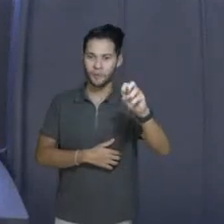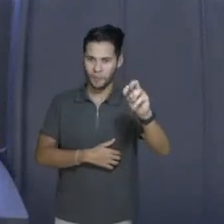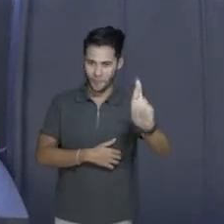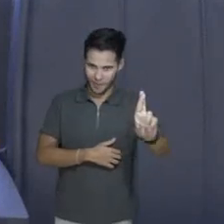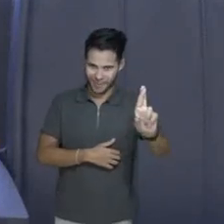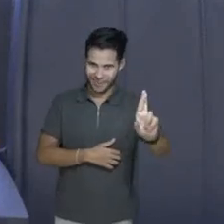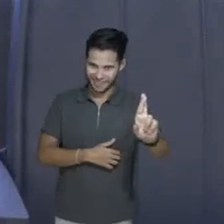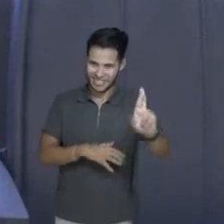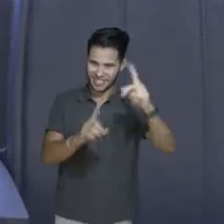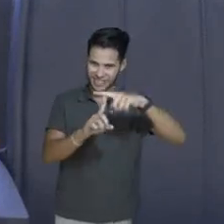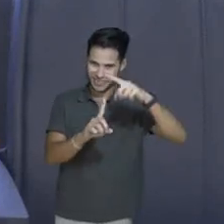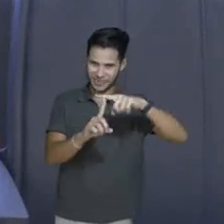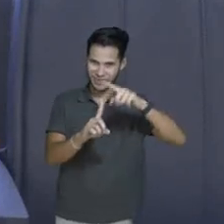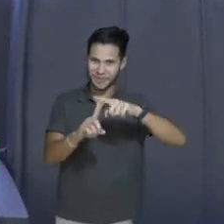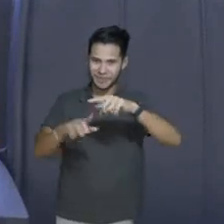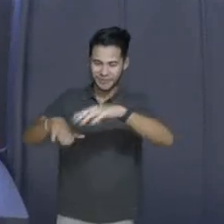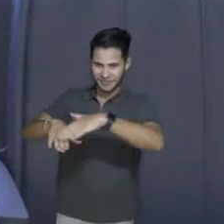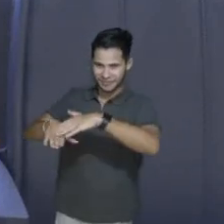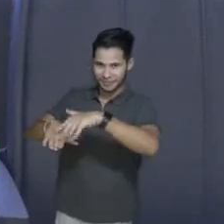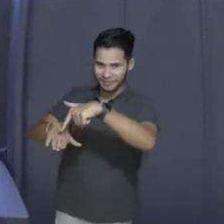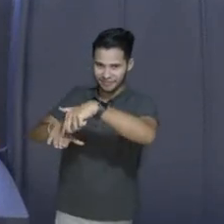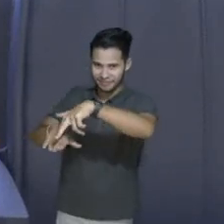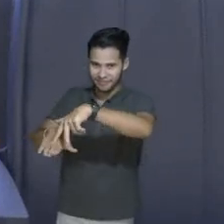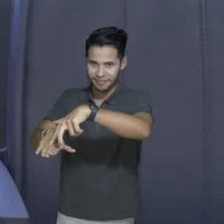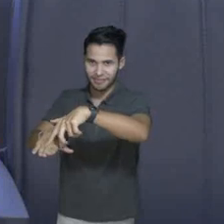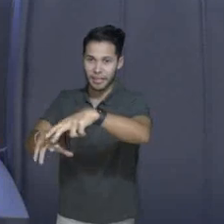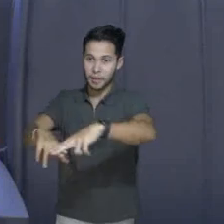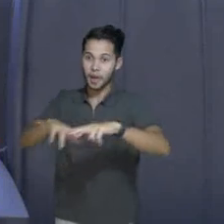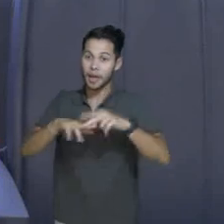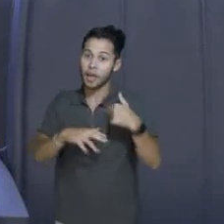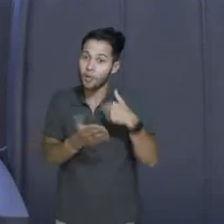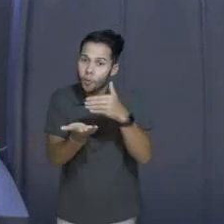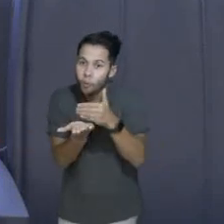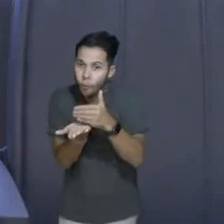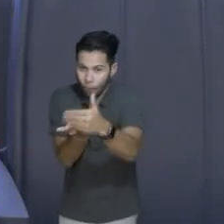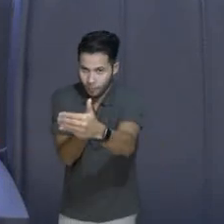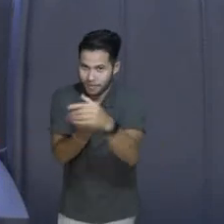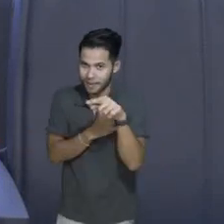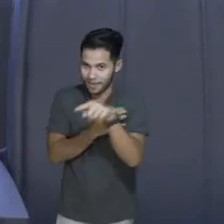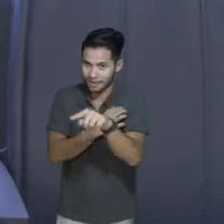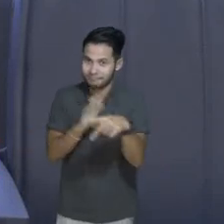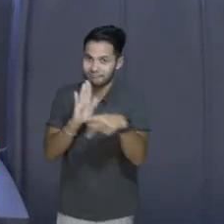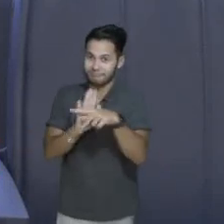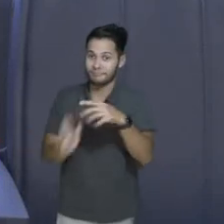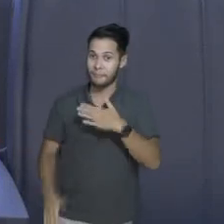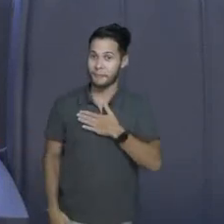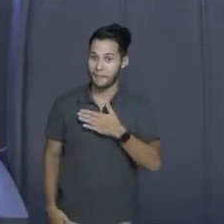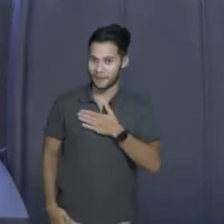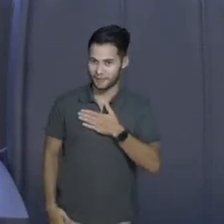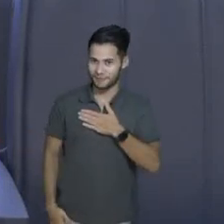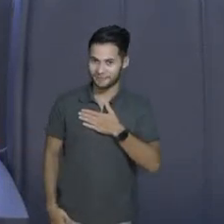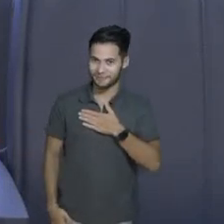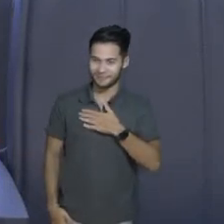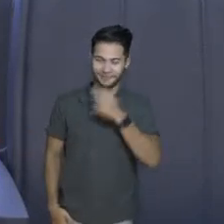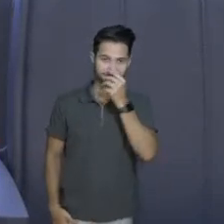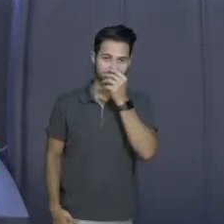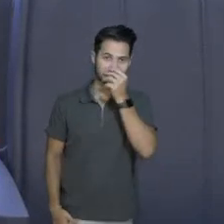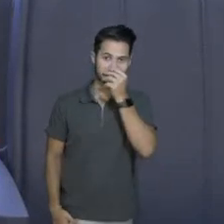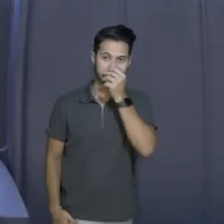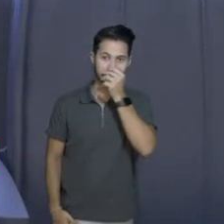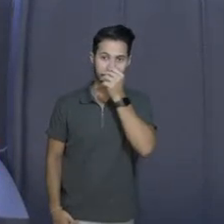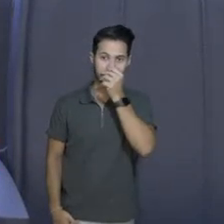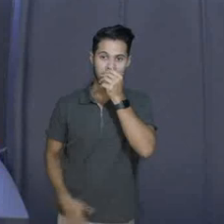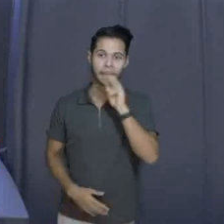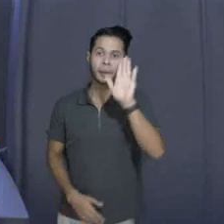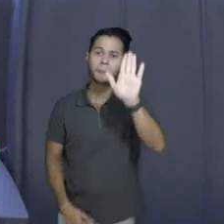e ali eu comecei no esporte no meu esporte só que olha que engraçado porque eu tive eu demorei